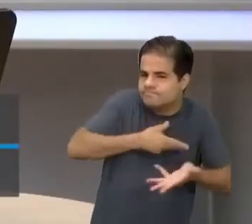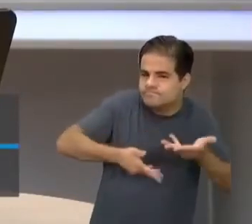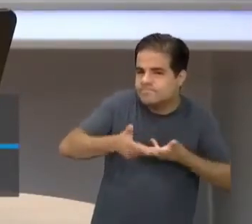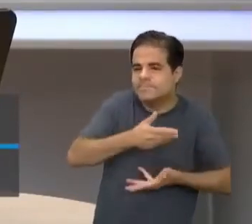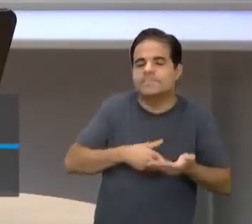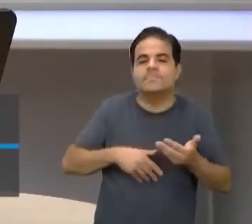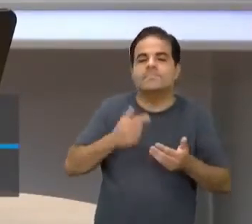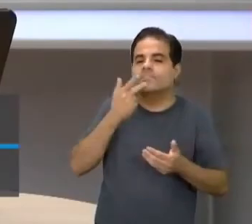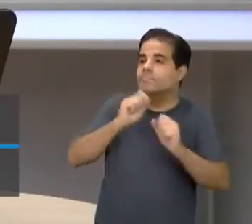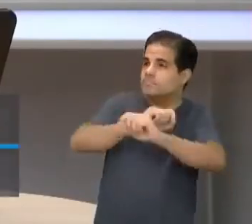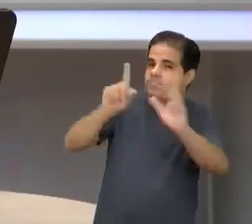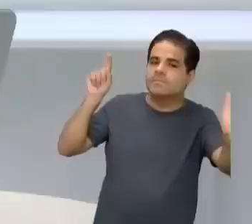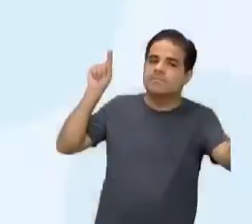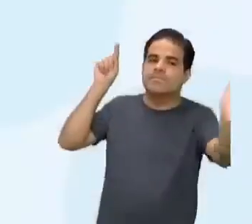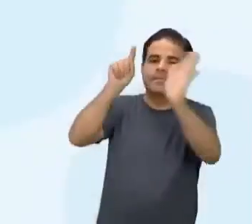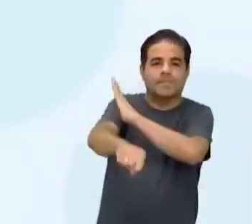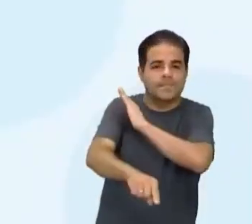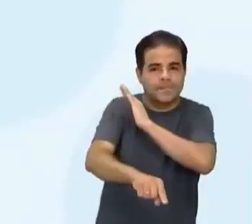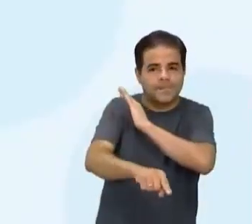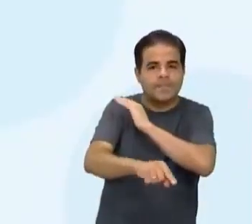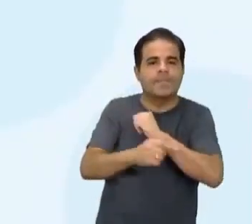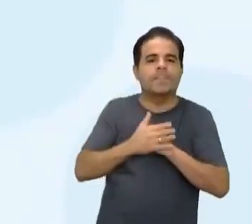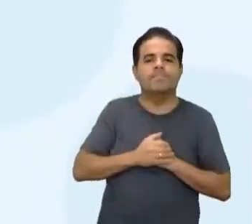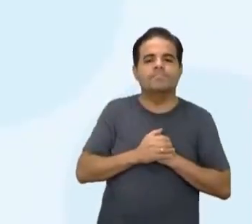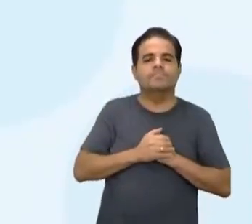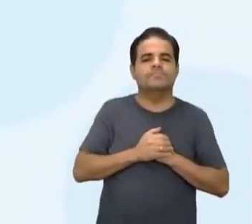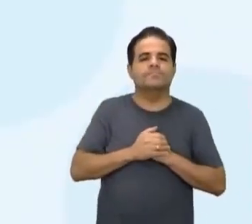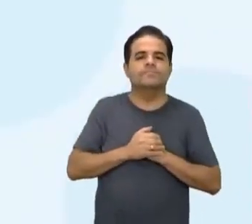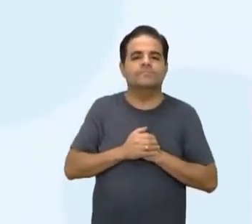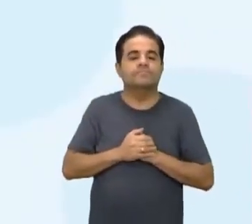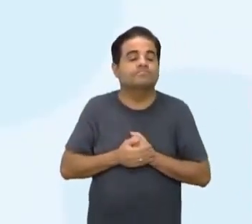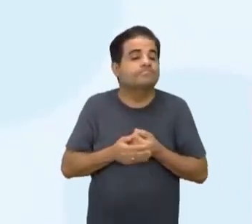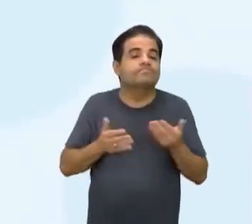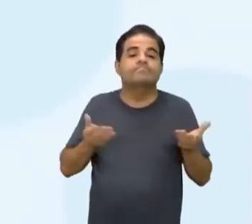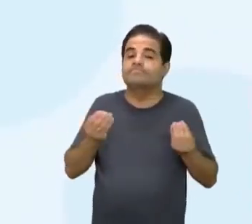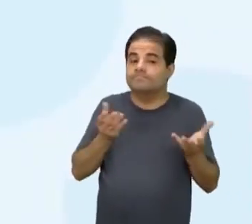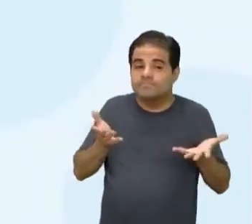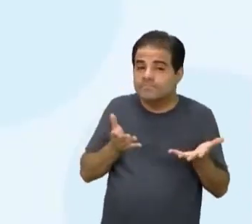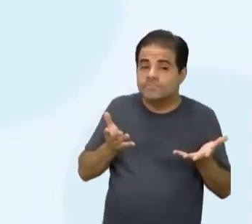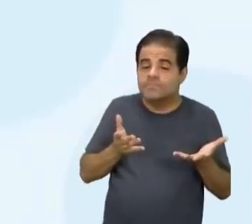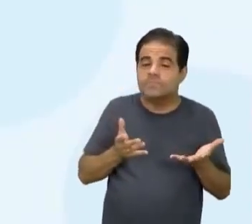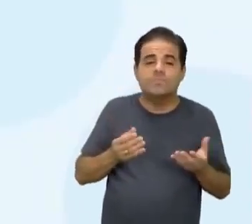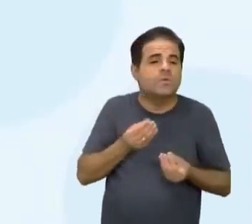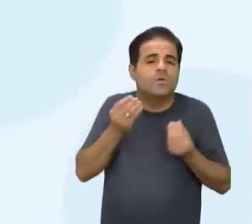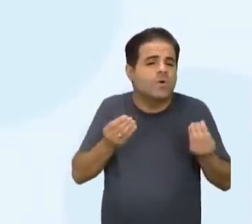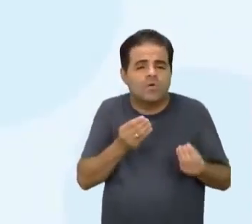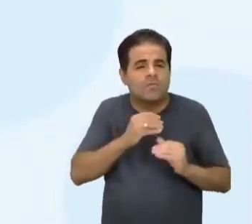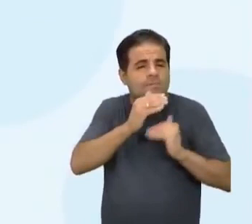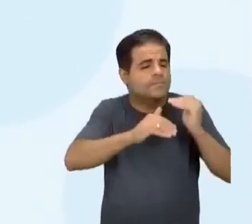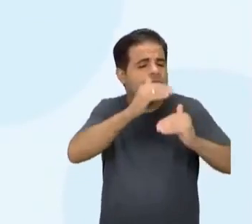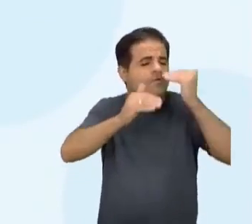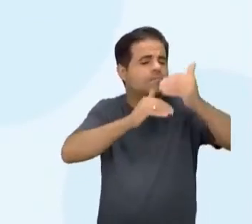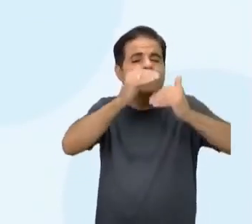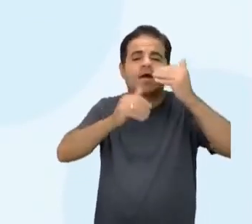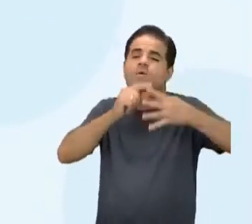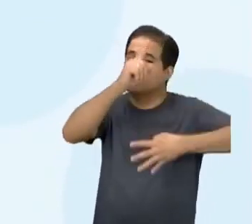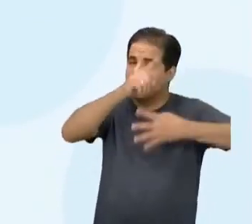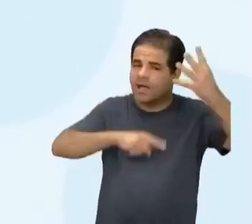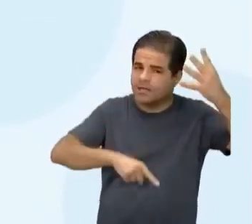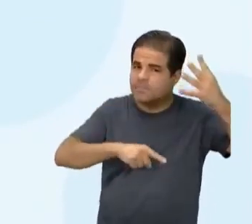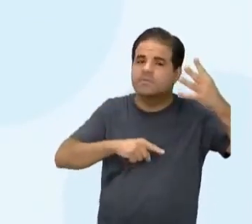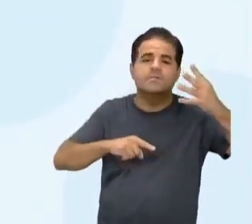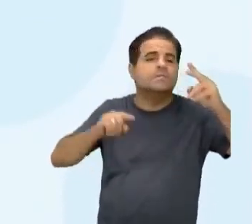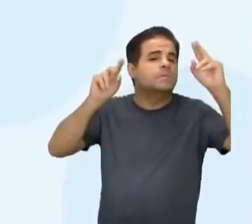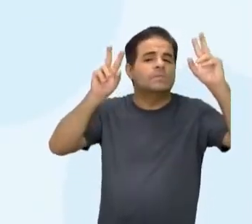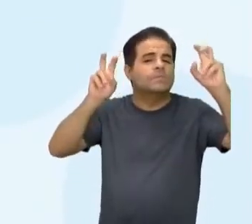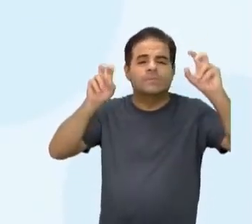vocês. Na tela aí tem a pergunta. Então vamos lá, pessoal. Como desenvolver os 4